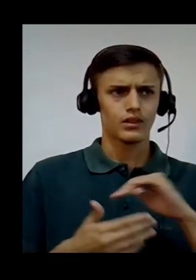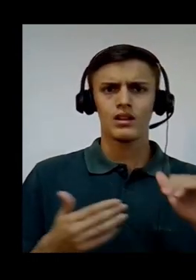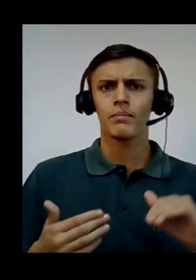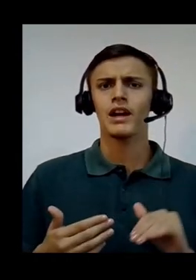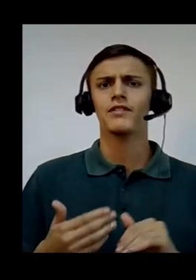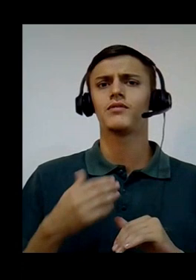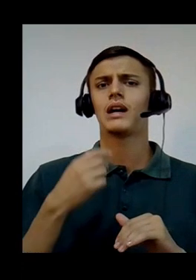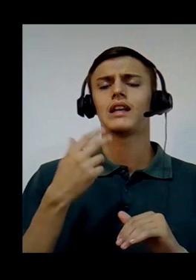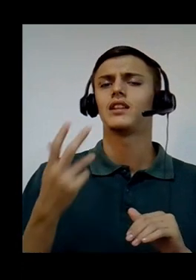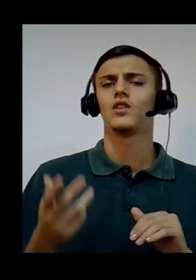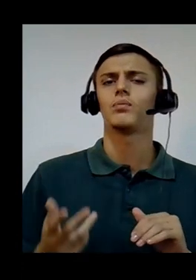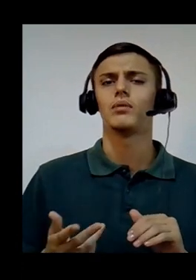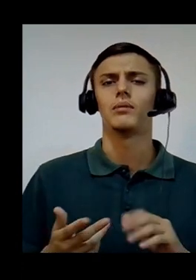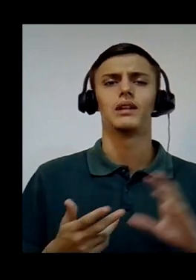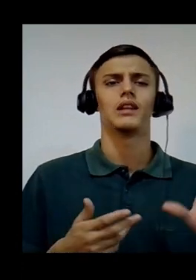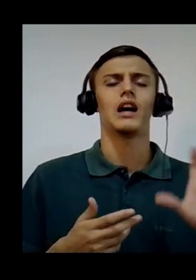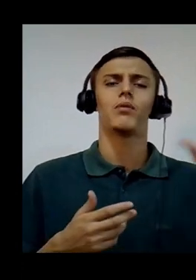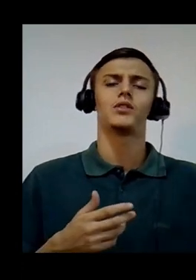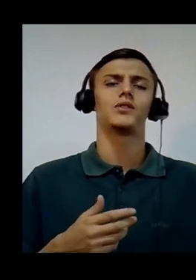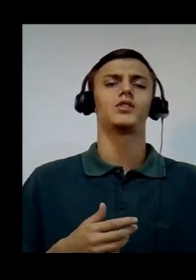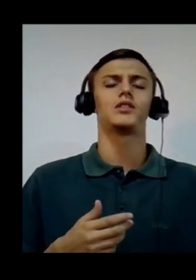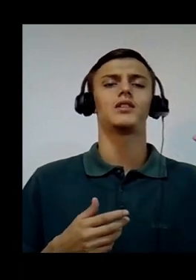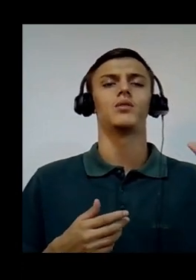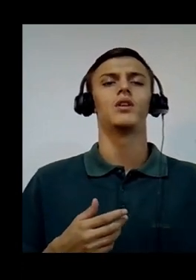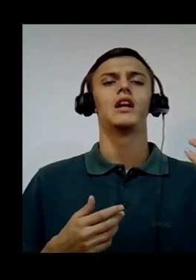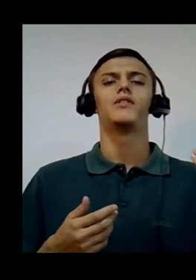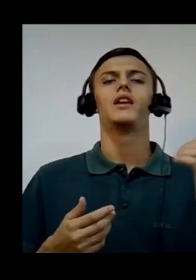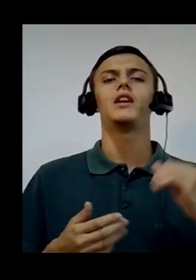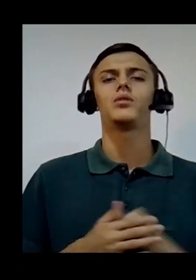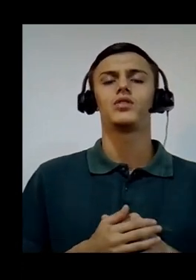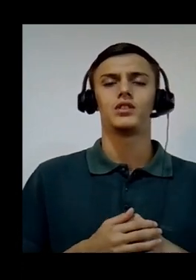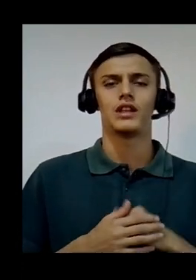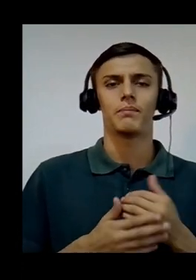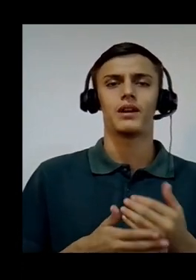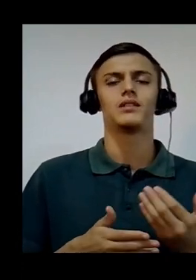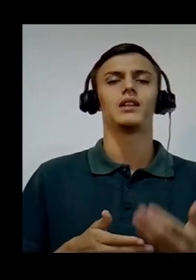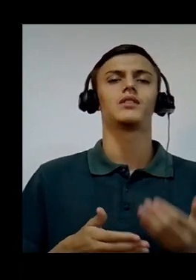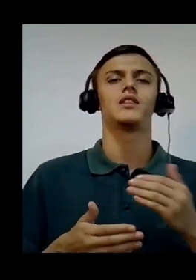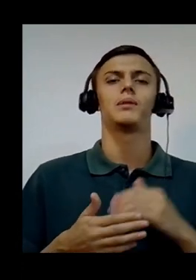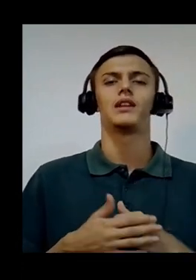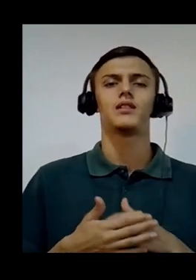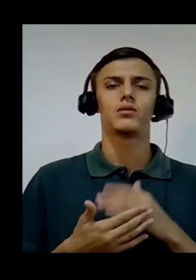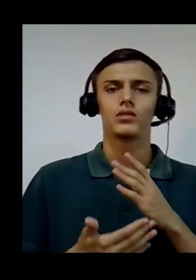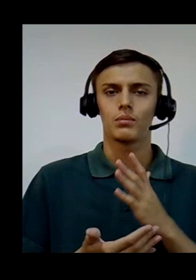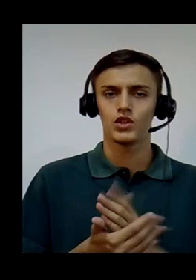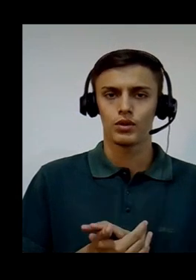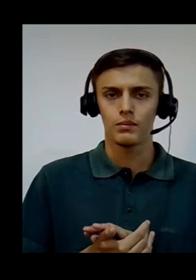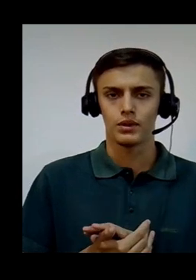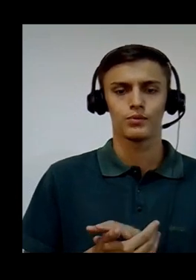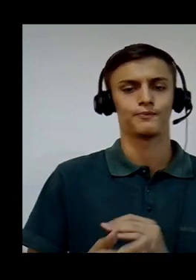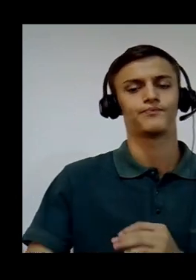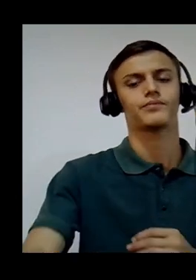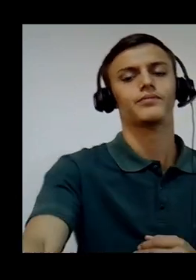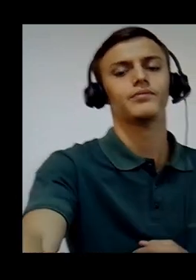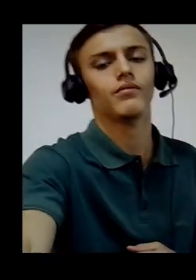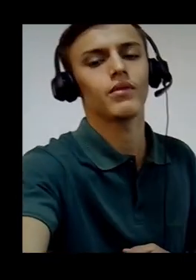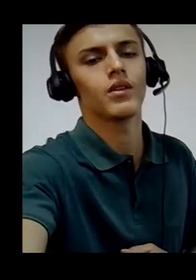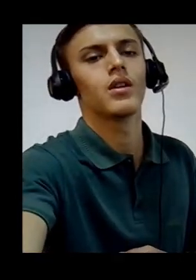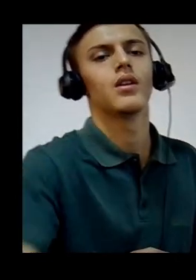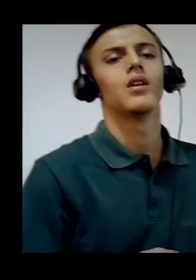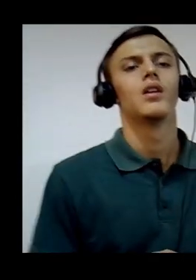fumódromo para fumar lá sem nenhum problema. Lá pode fazer utilização. Da empresa, dentro das dependências, totalmente proibido.